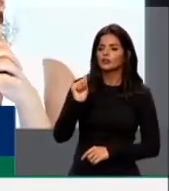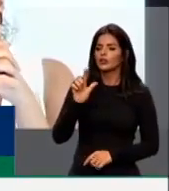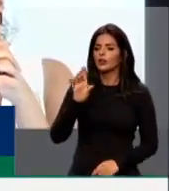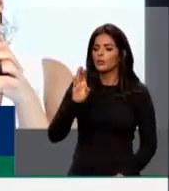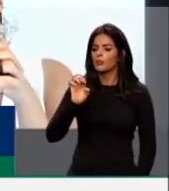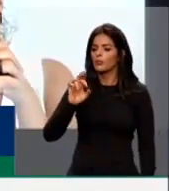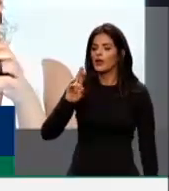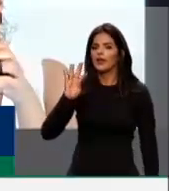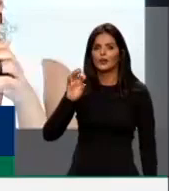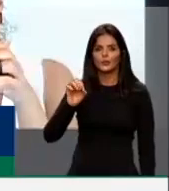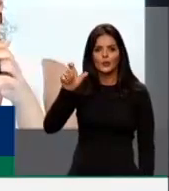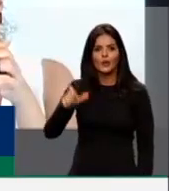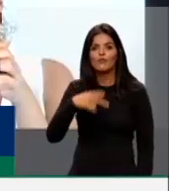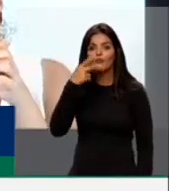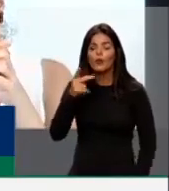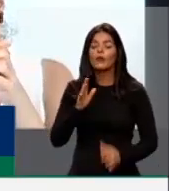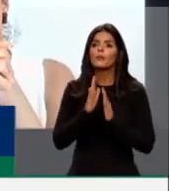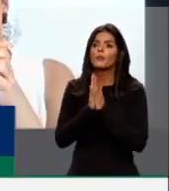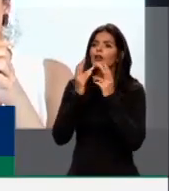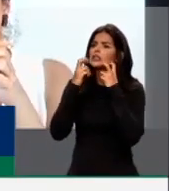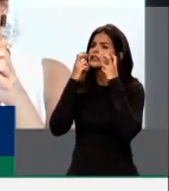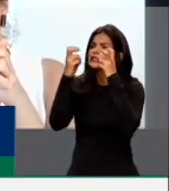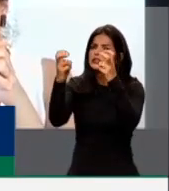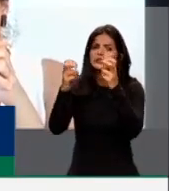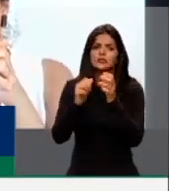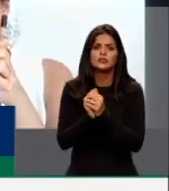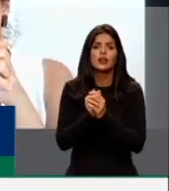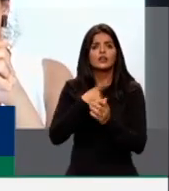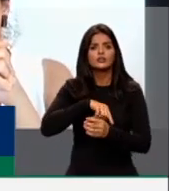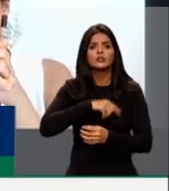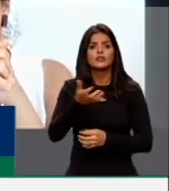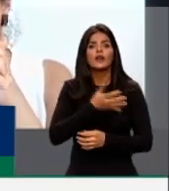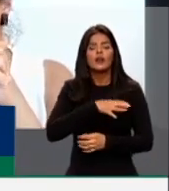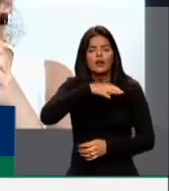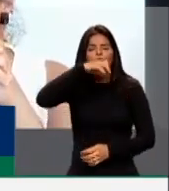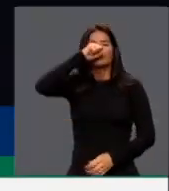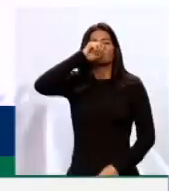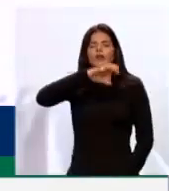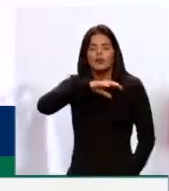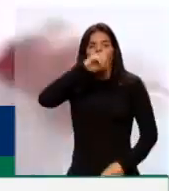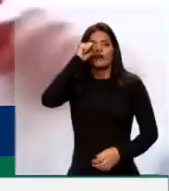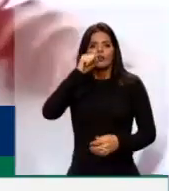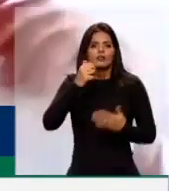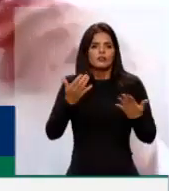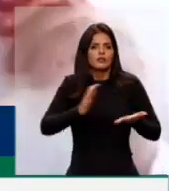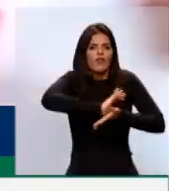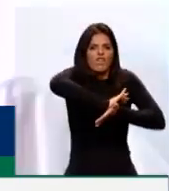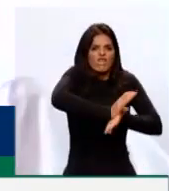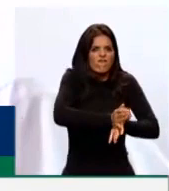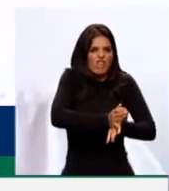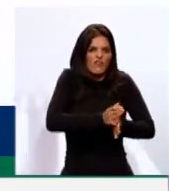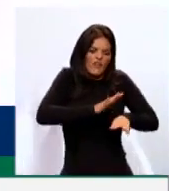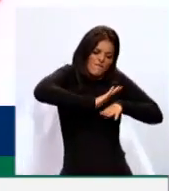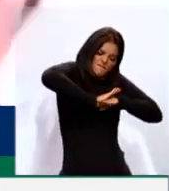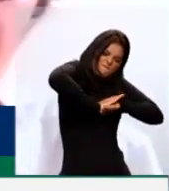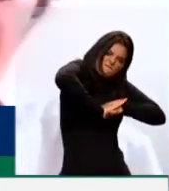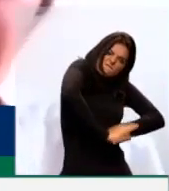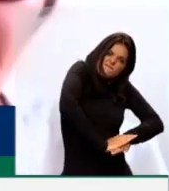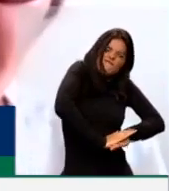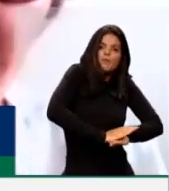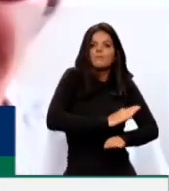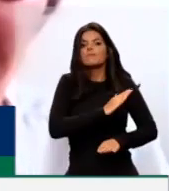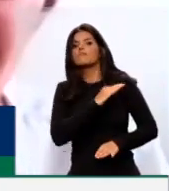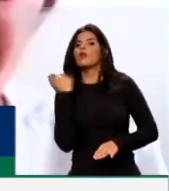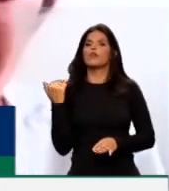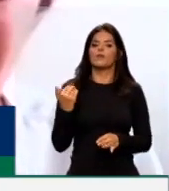também, que pedia socorro, e que dizia, nós queremos respirar. Fizemos hoje uma manifestação dentro do Carrefour,